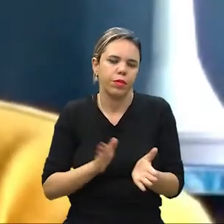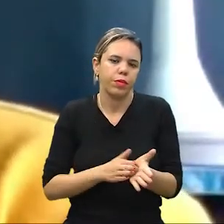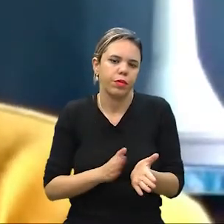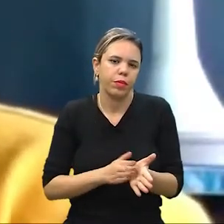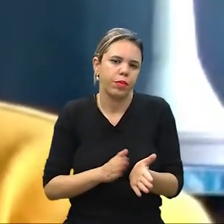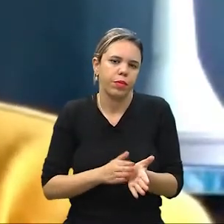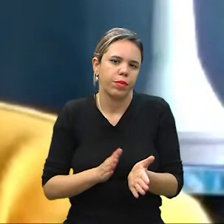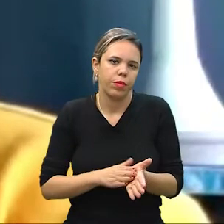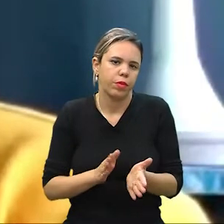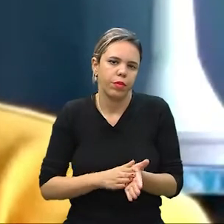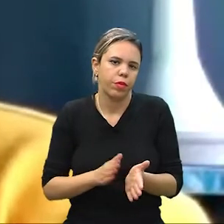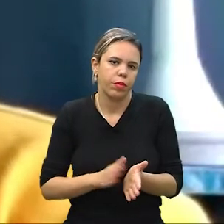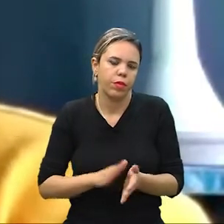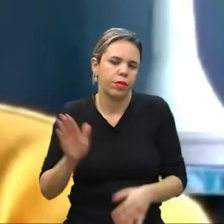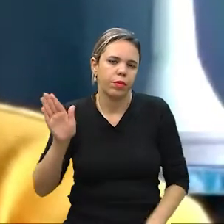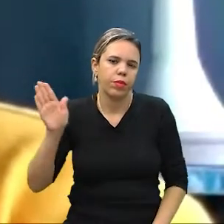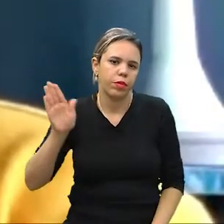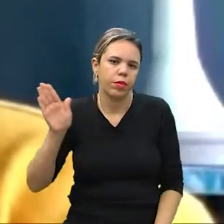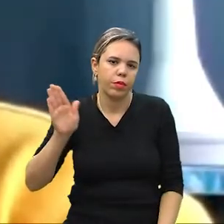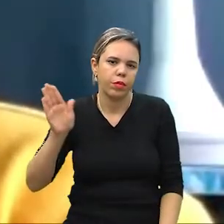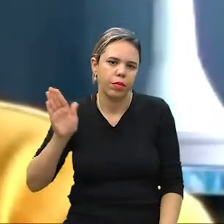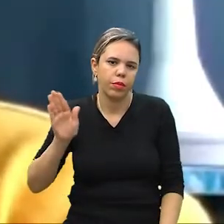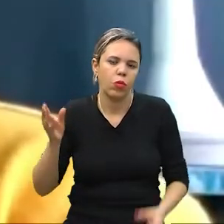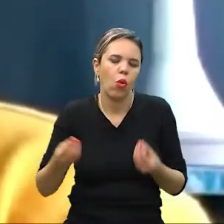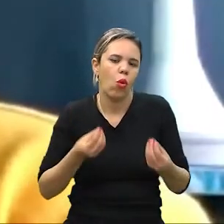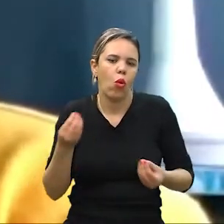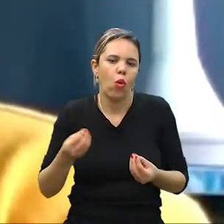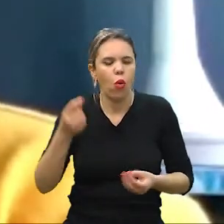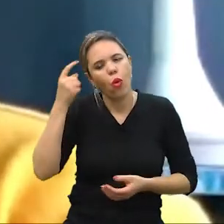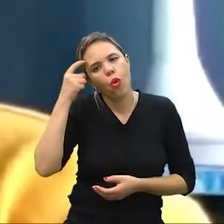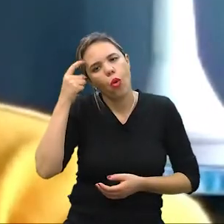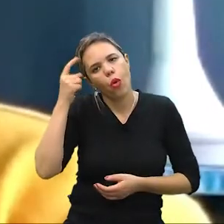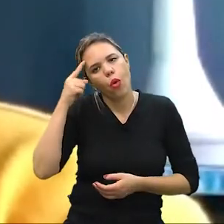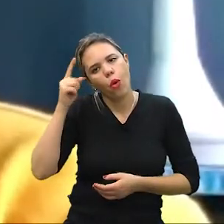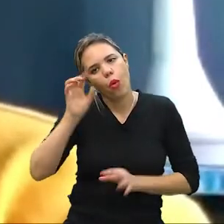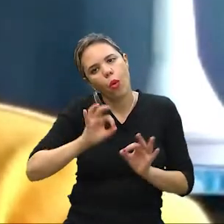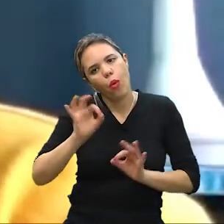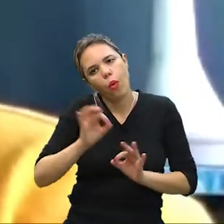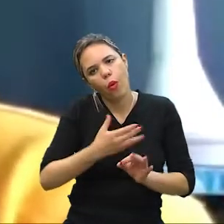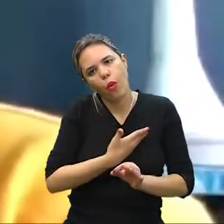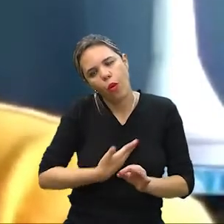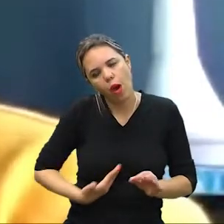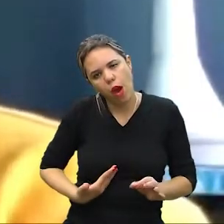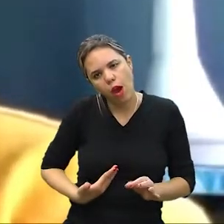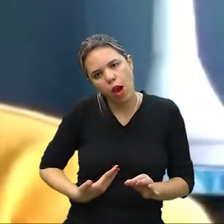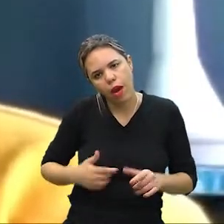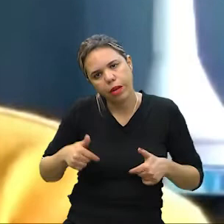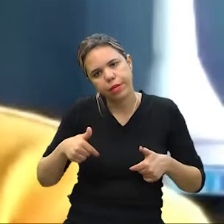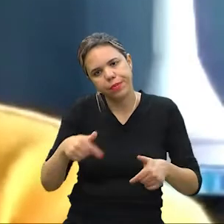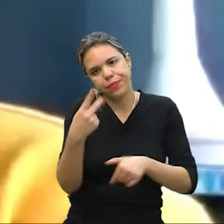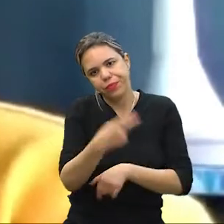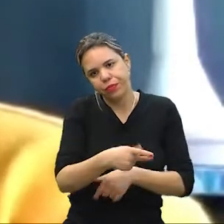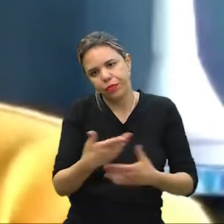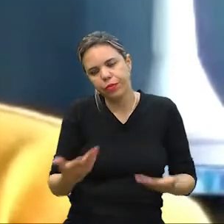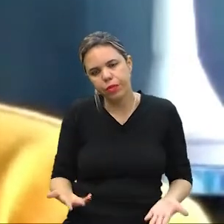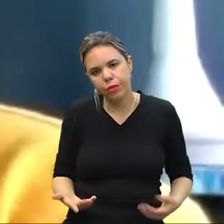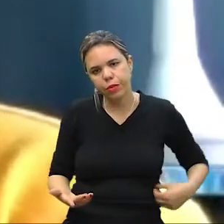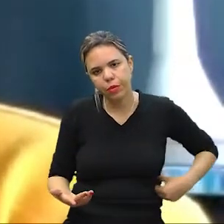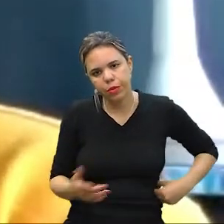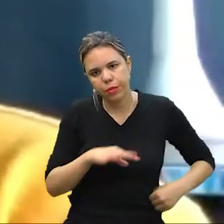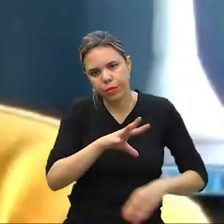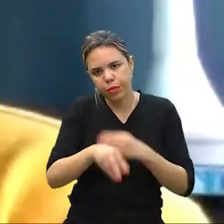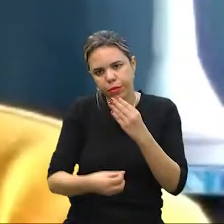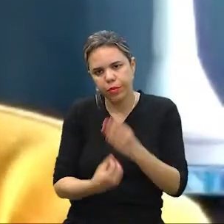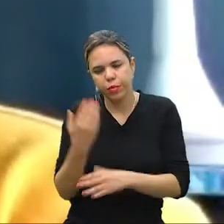cobrar dos nossos candidatos como eles estão pensando o plano de governo, o plano de ação deles para incorporar